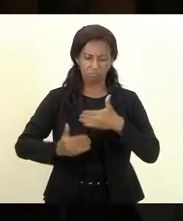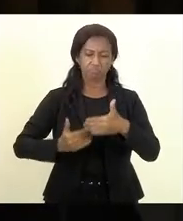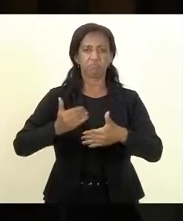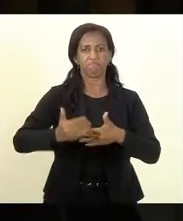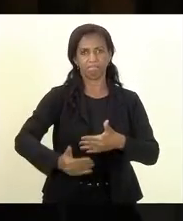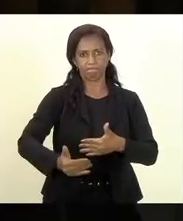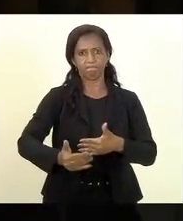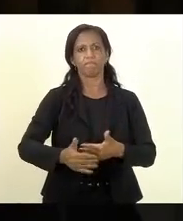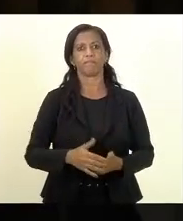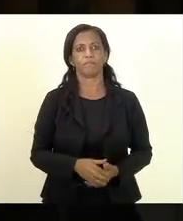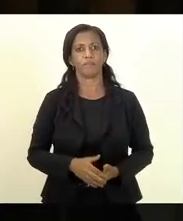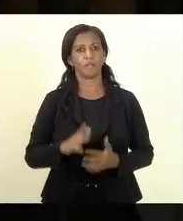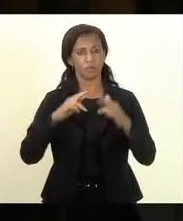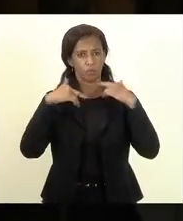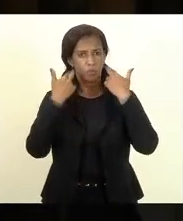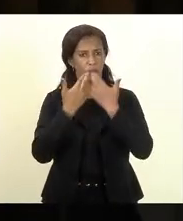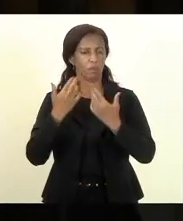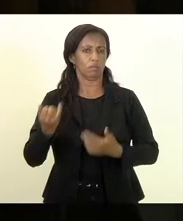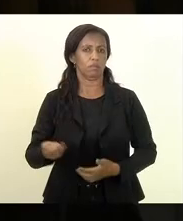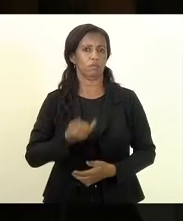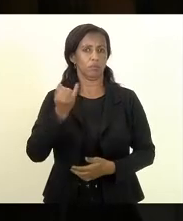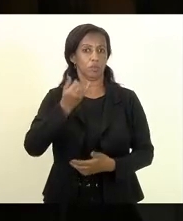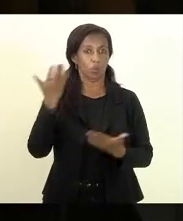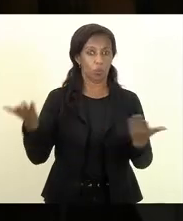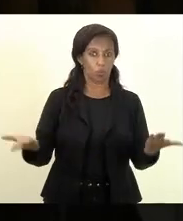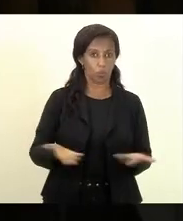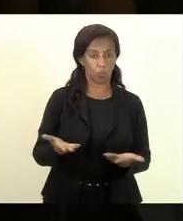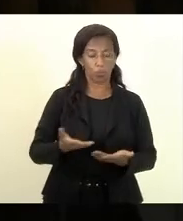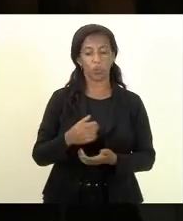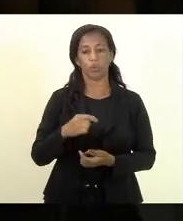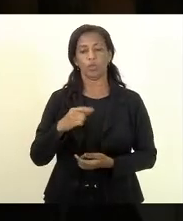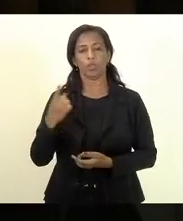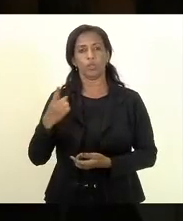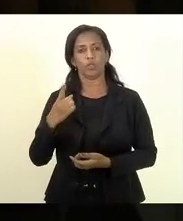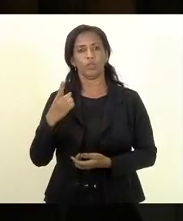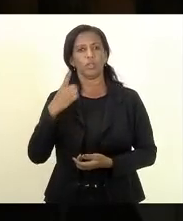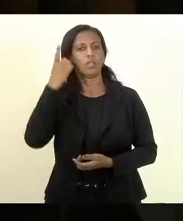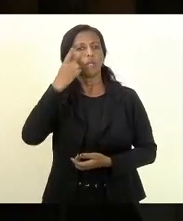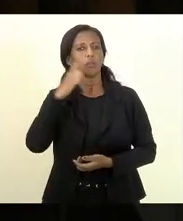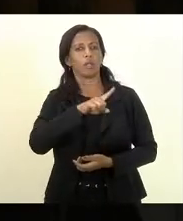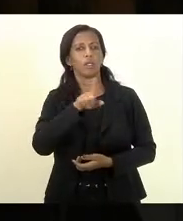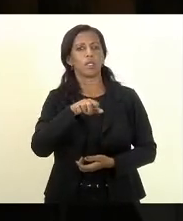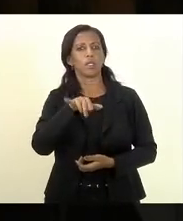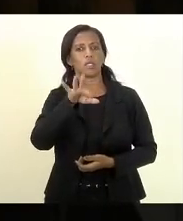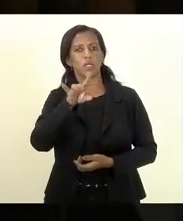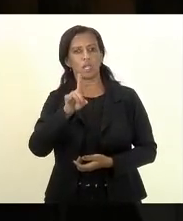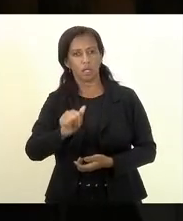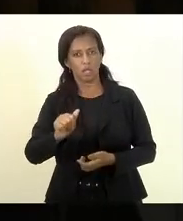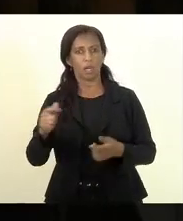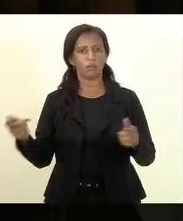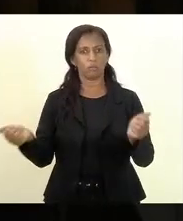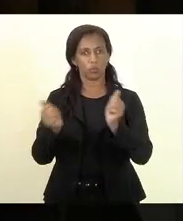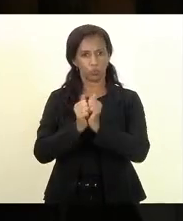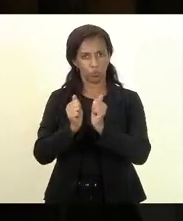Demos um passo, e foi uma reunião importante que fizemos hoje, deputada Zeidan, que preside a Comissão de Habitação, e o nosso mandato